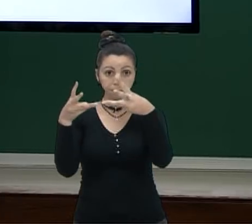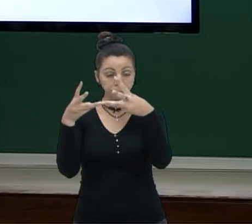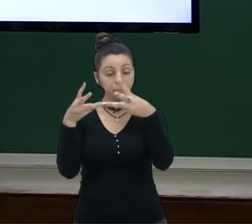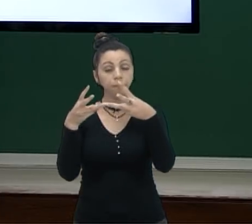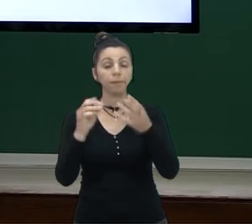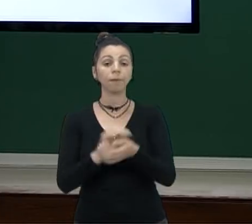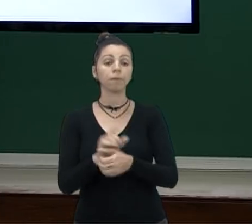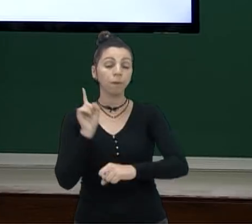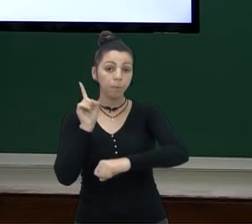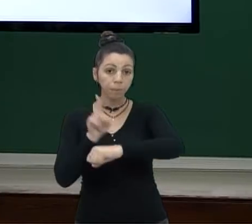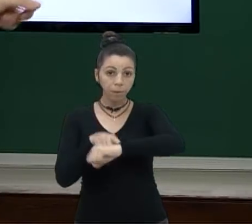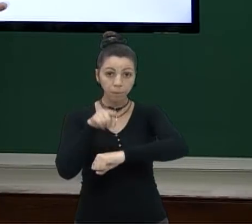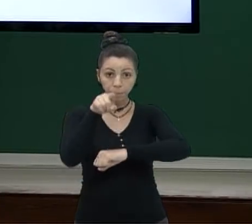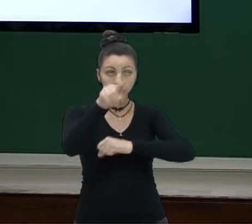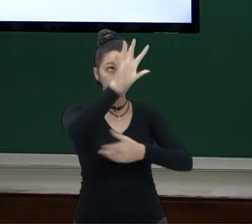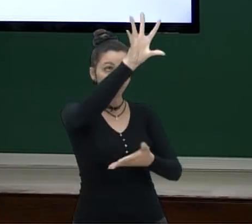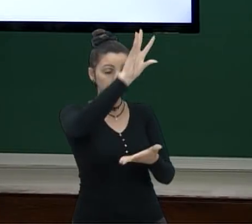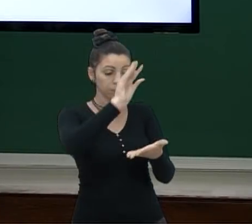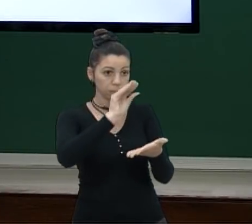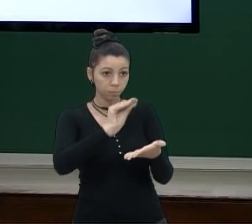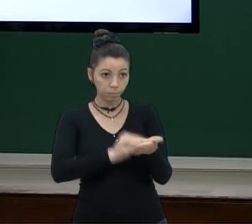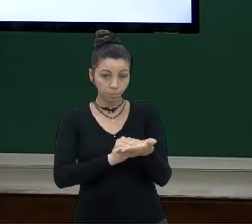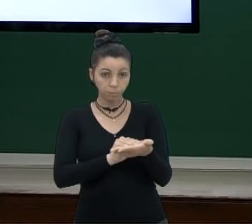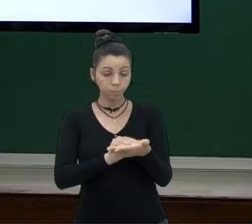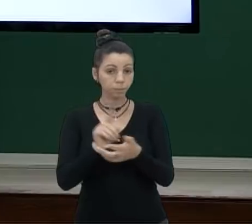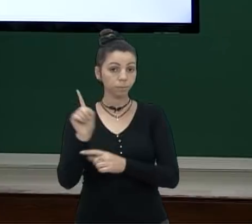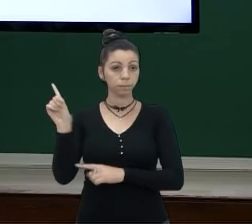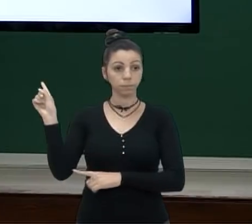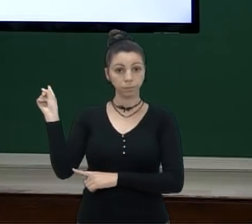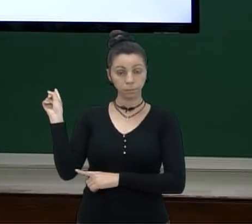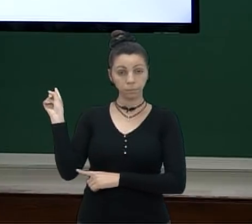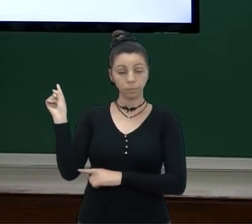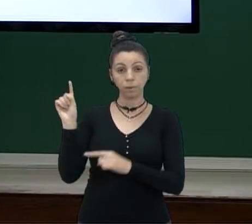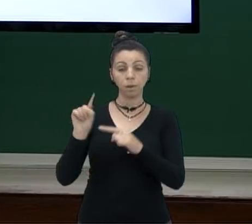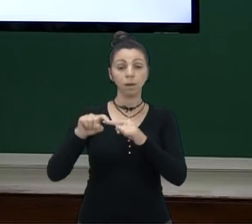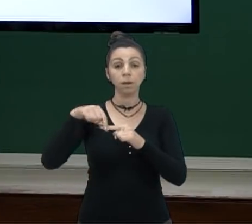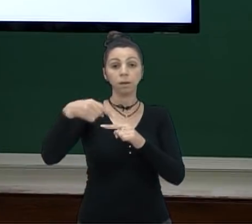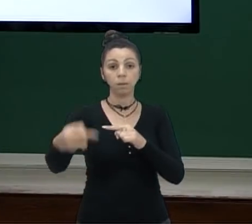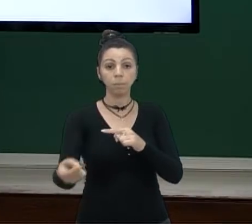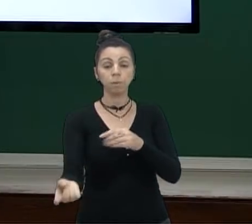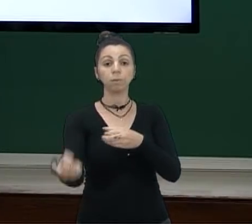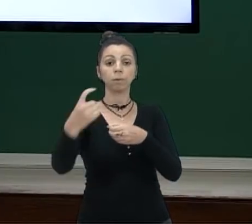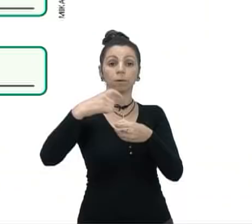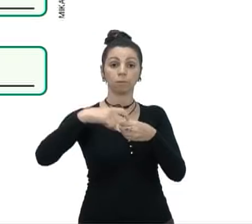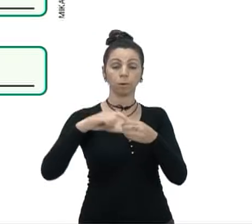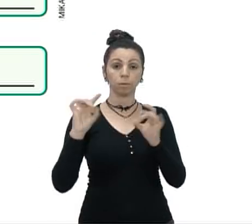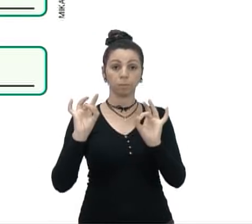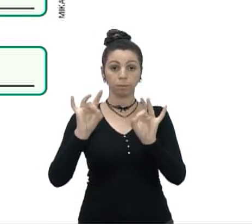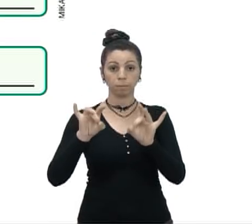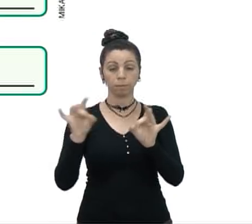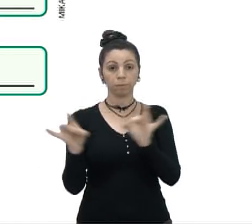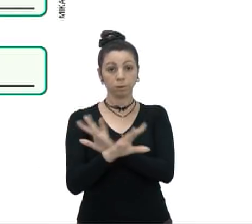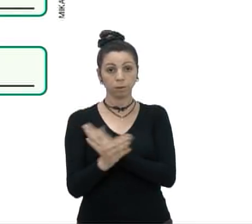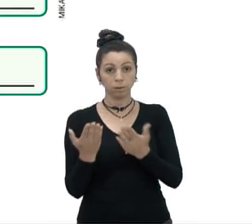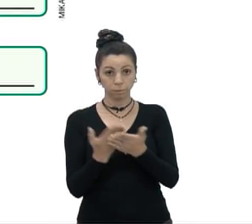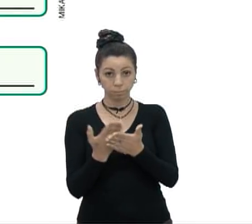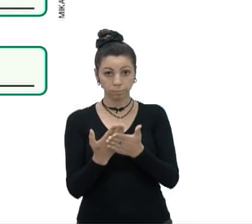exercício todo, incluindo este mapa conceitual, e eu volto para a gente finalizar nossa aula de hoje.